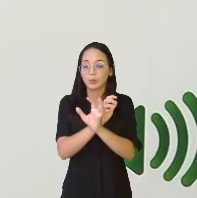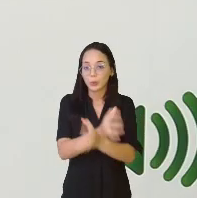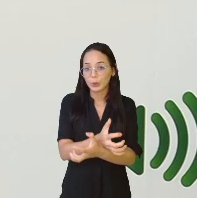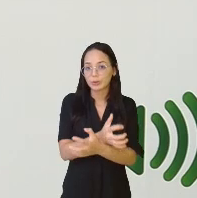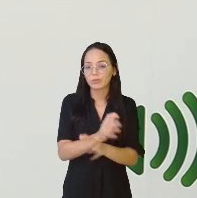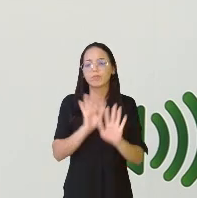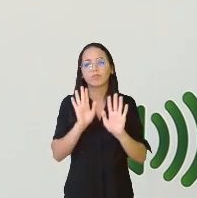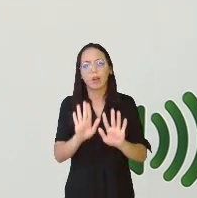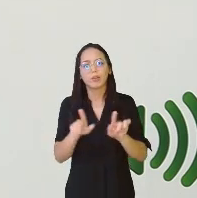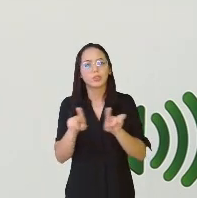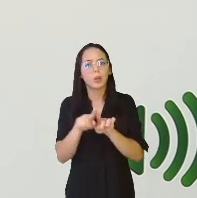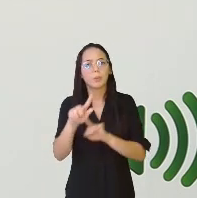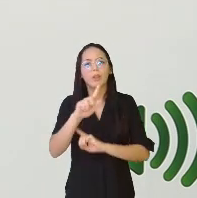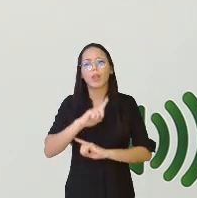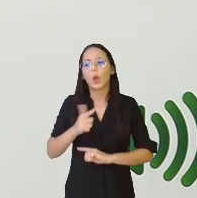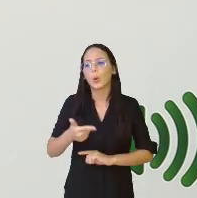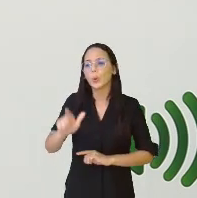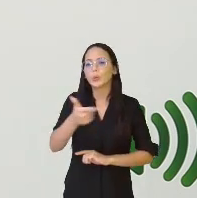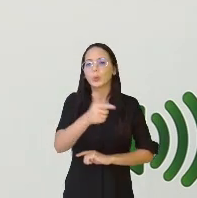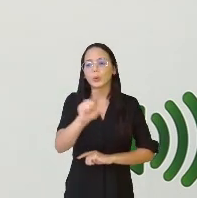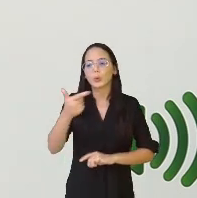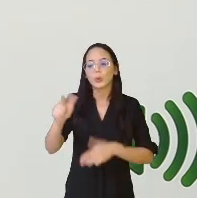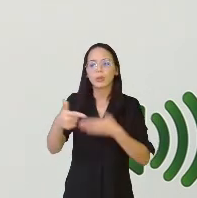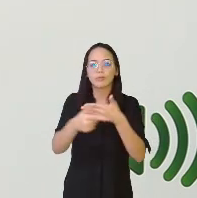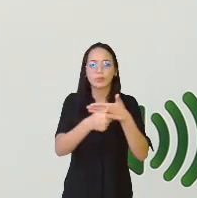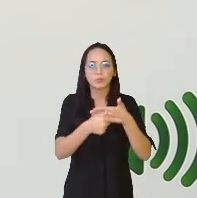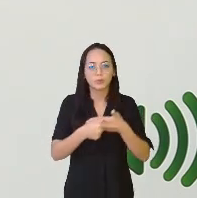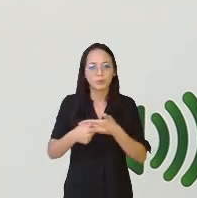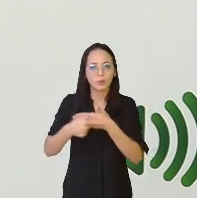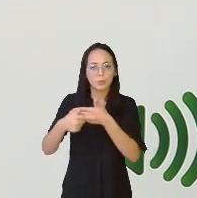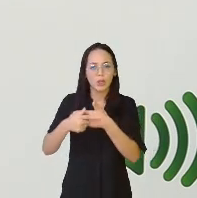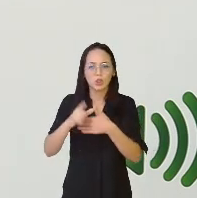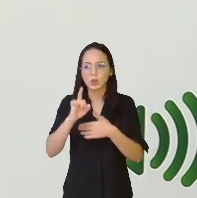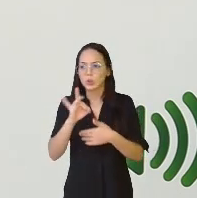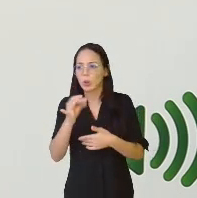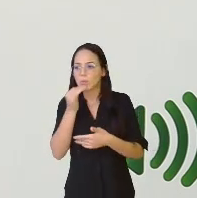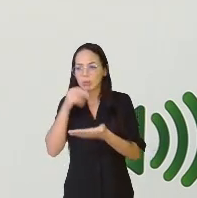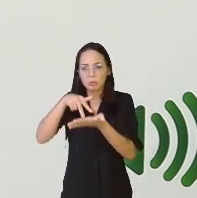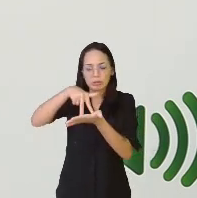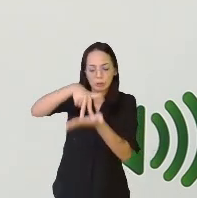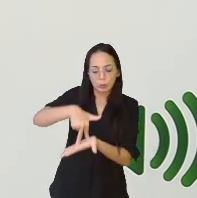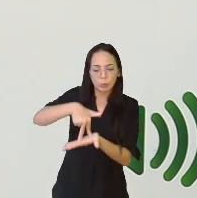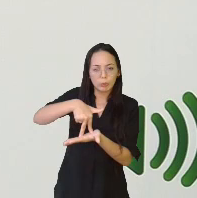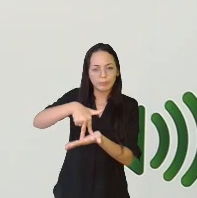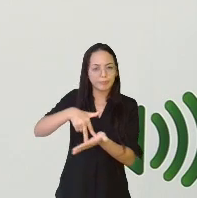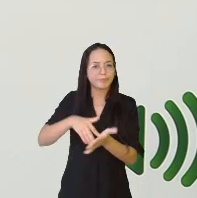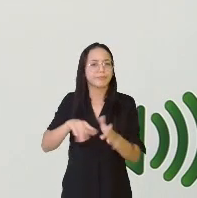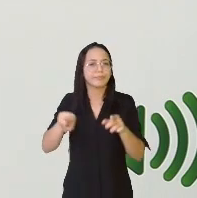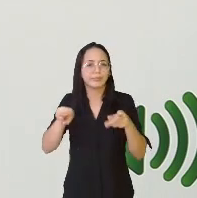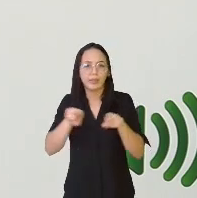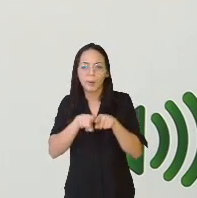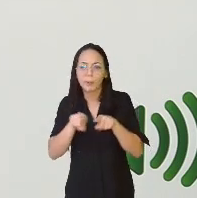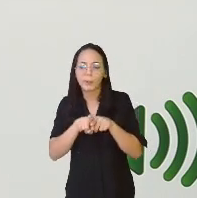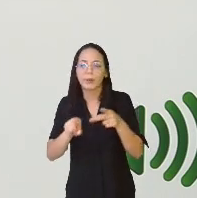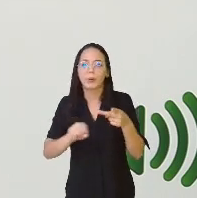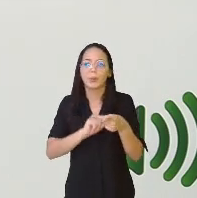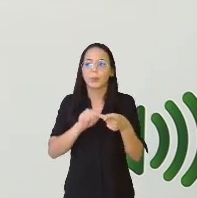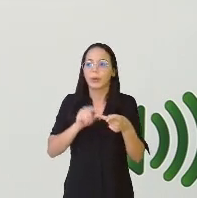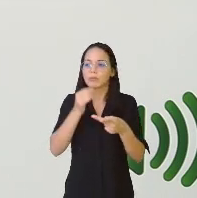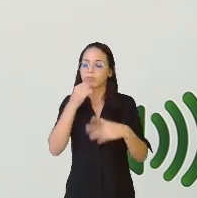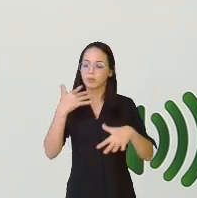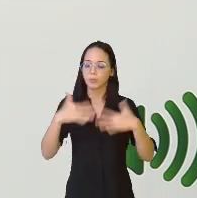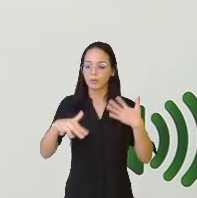Mas existem outras funções também. Ele não só sustenta a gente, ele faz com que a gente